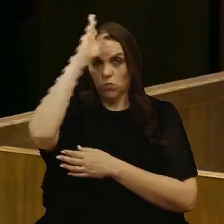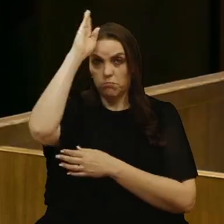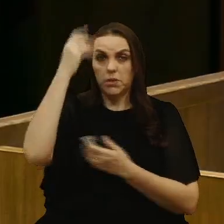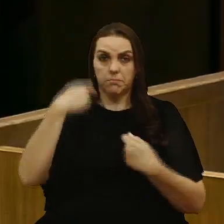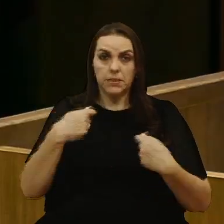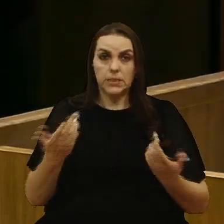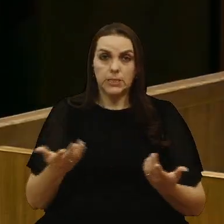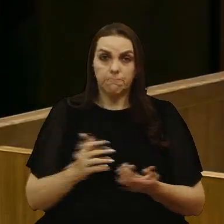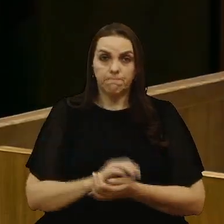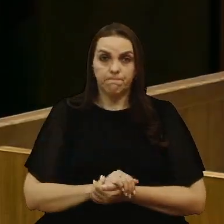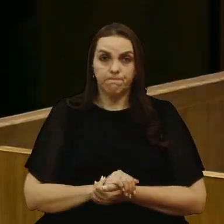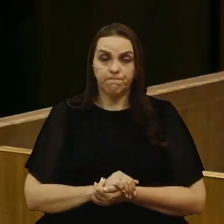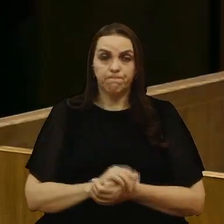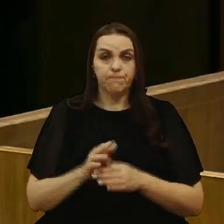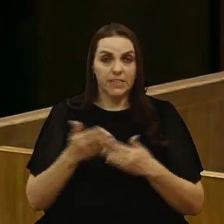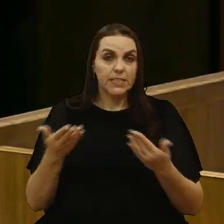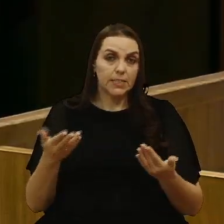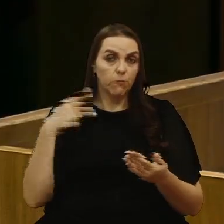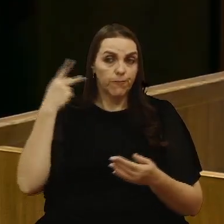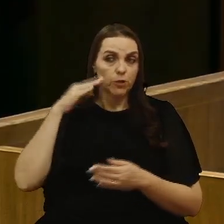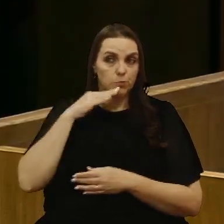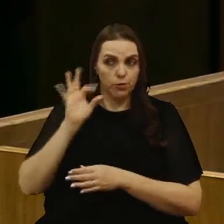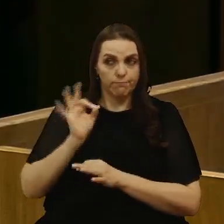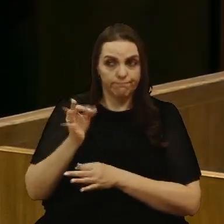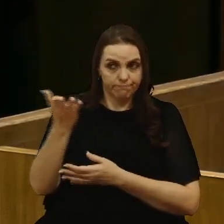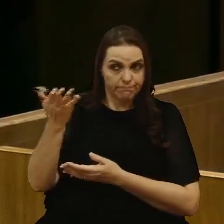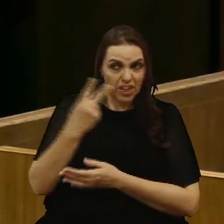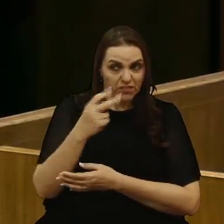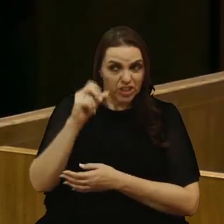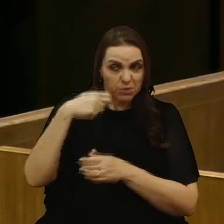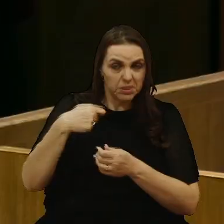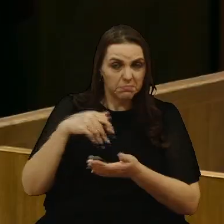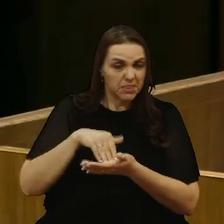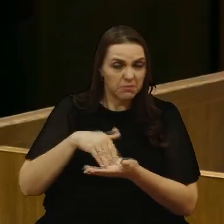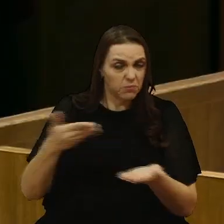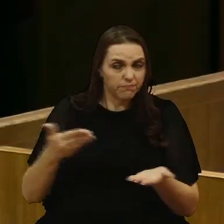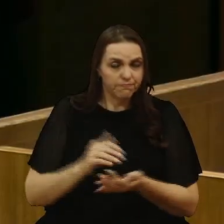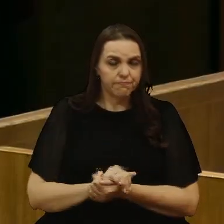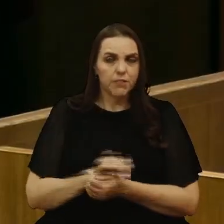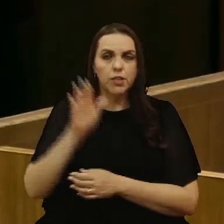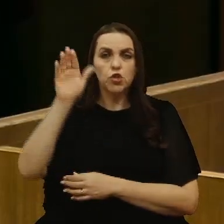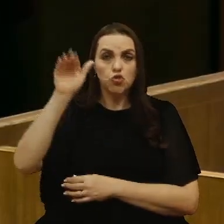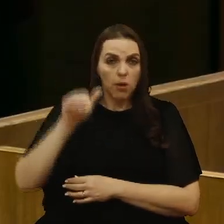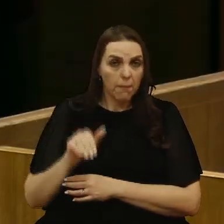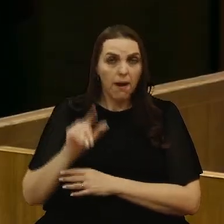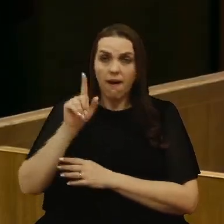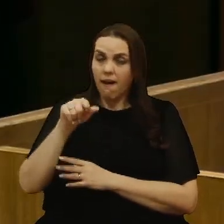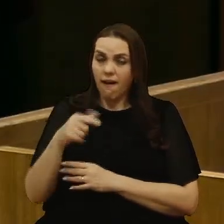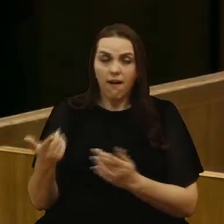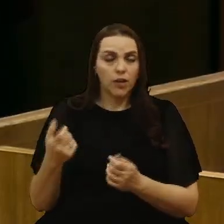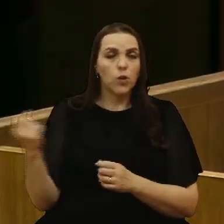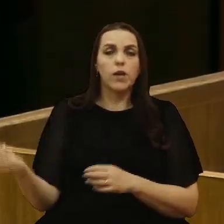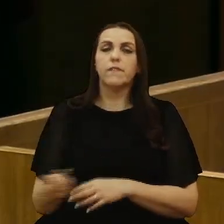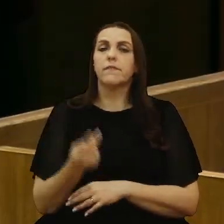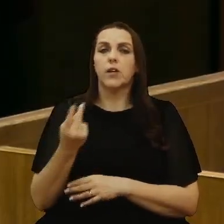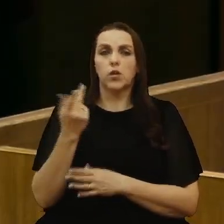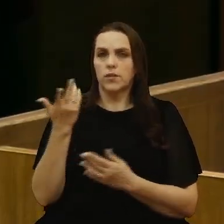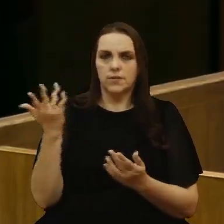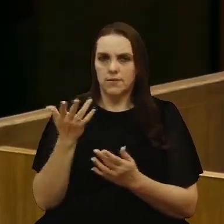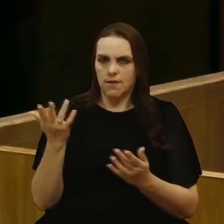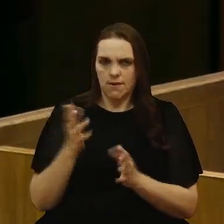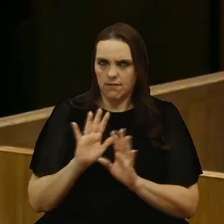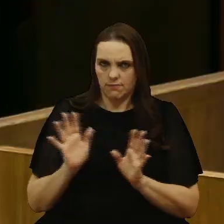vereador Bortola? Então, a gente realmente precisa que, além do chamamento, e o chamamento não é nem para somente